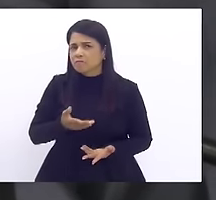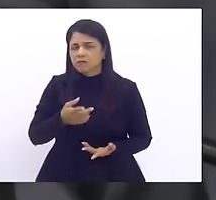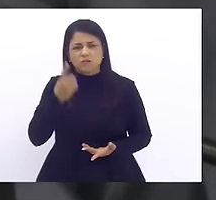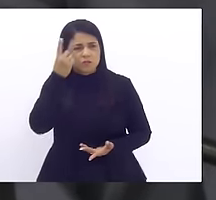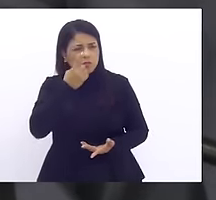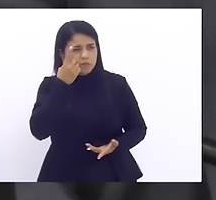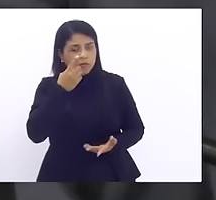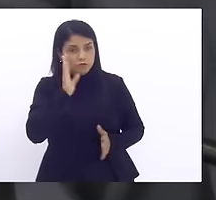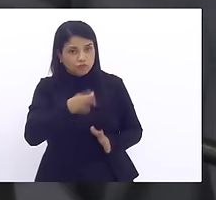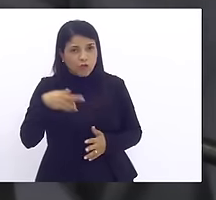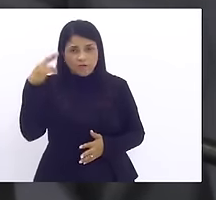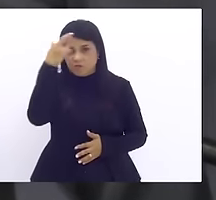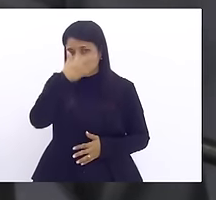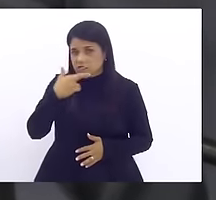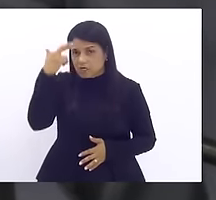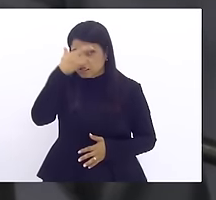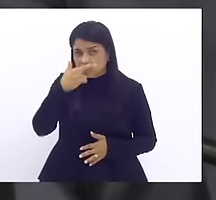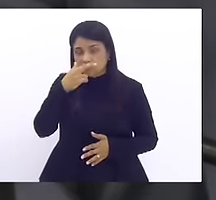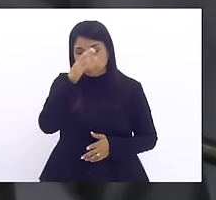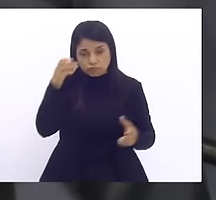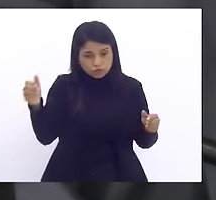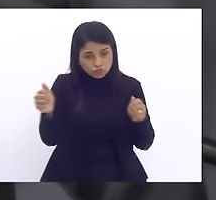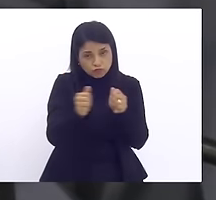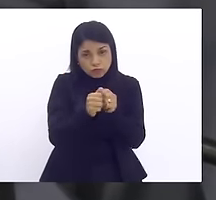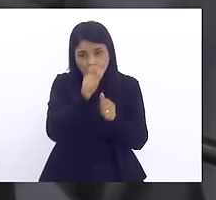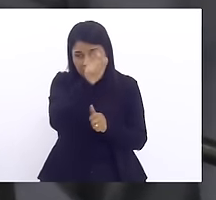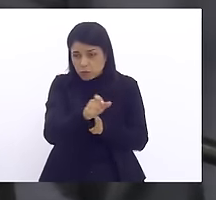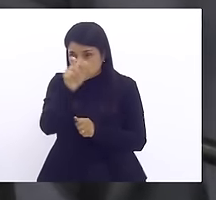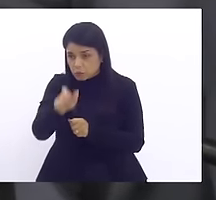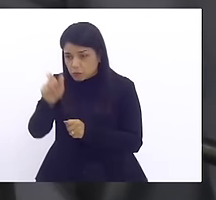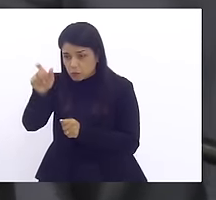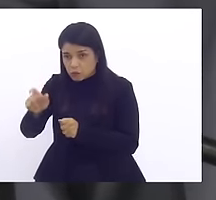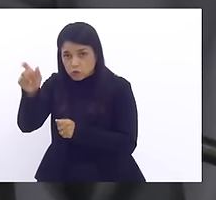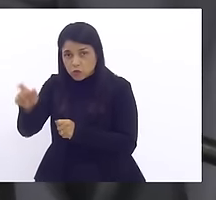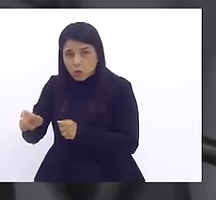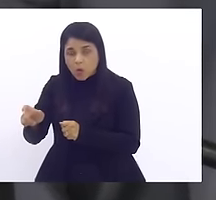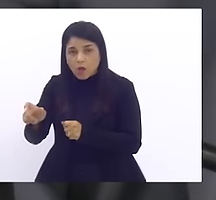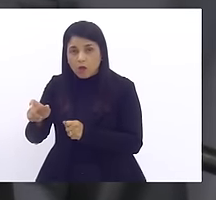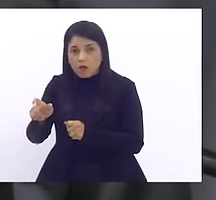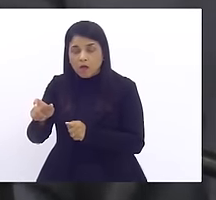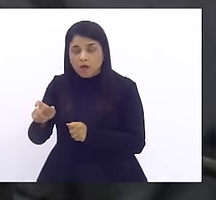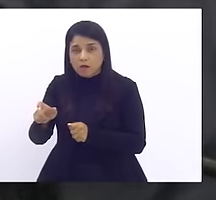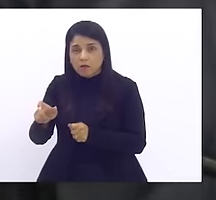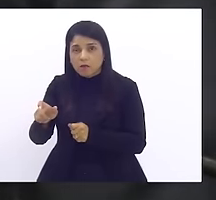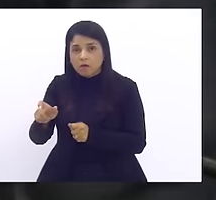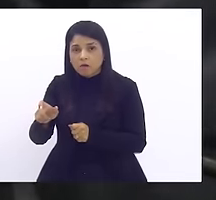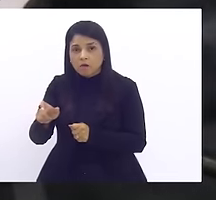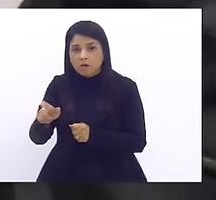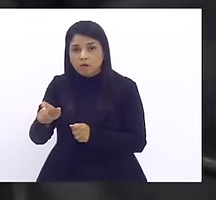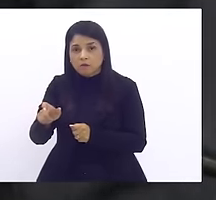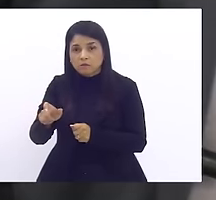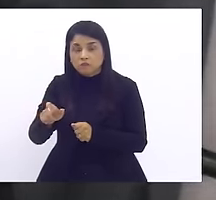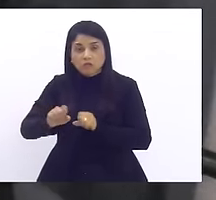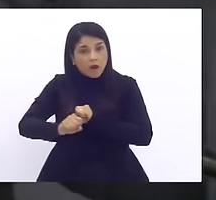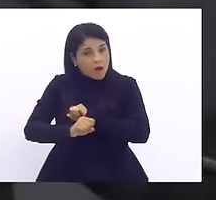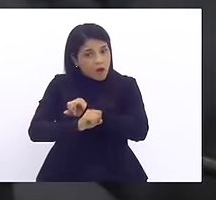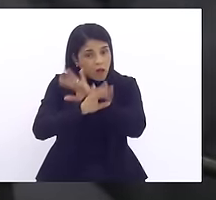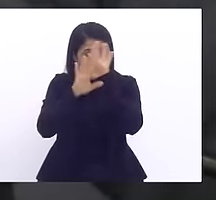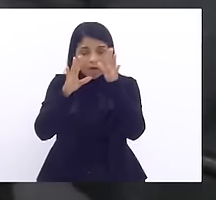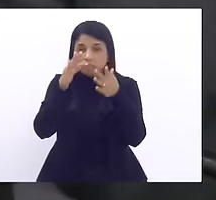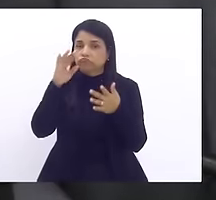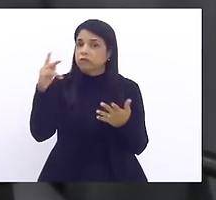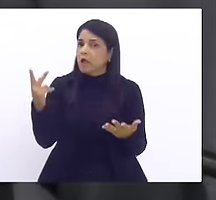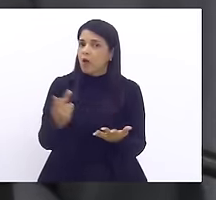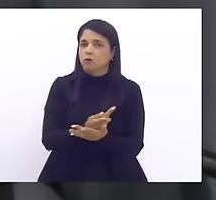já tem feito a fiscalização juntar as testemunhas e fazer realmente uma uma deixar claro para vocês que tá vendo uma